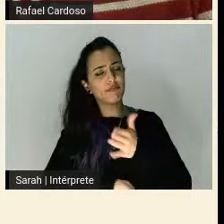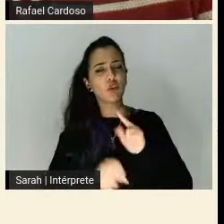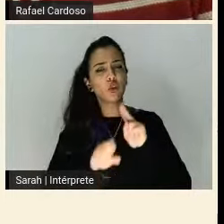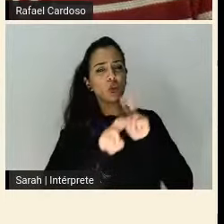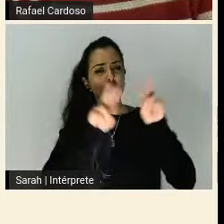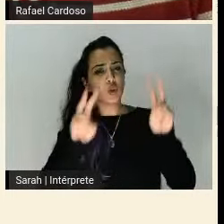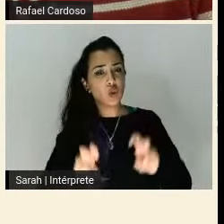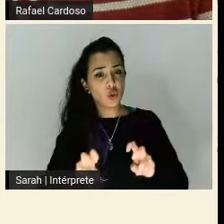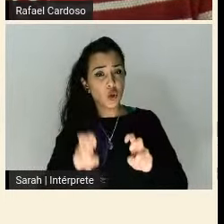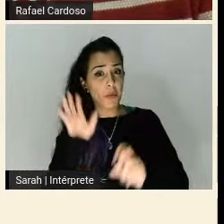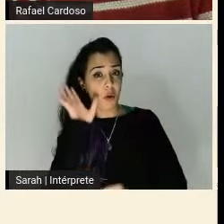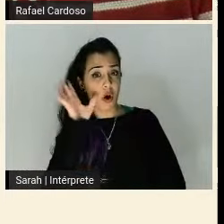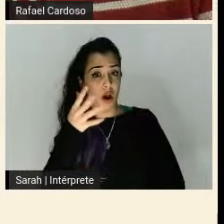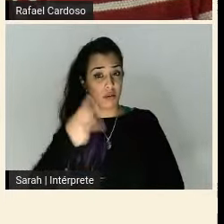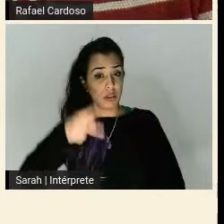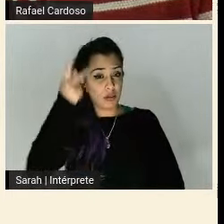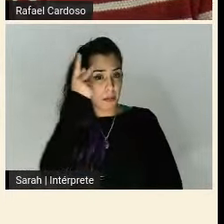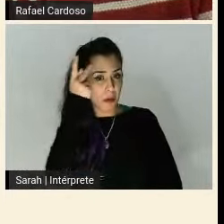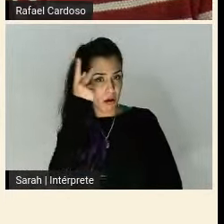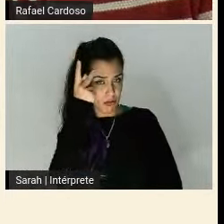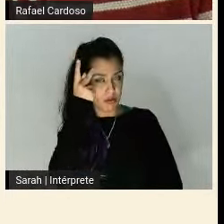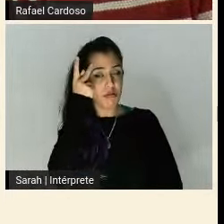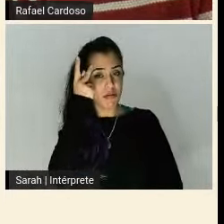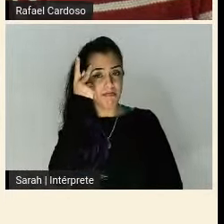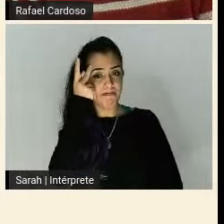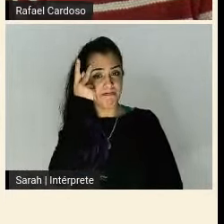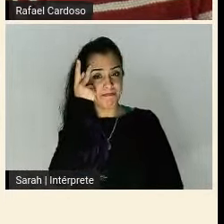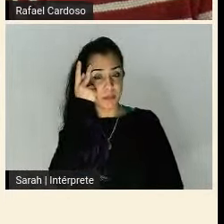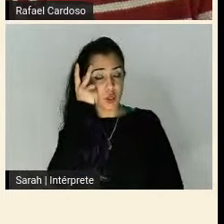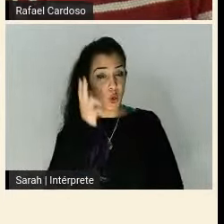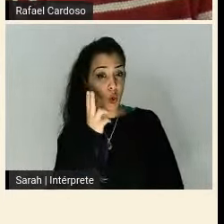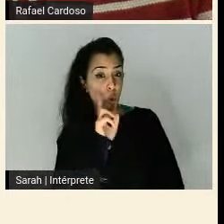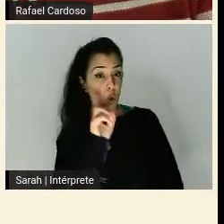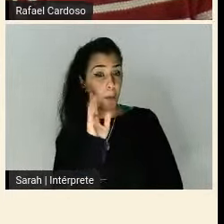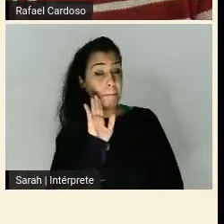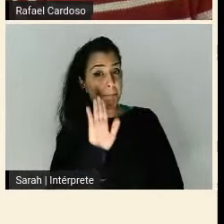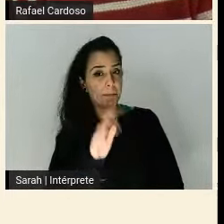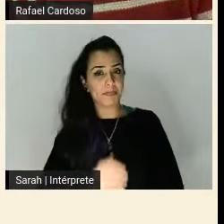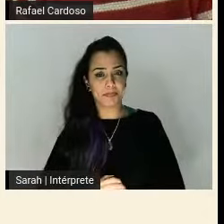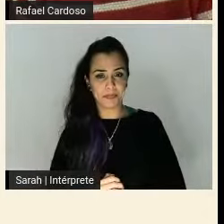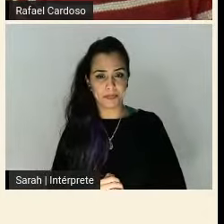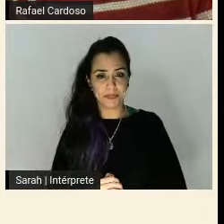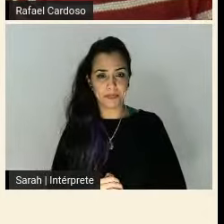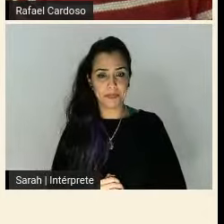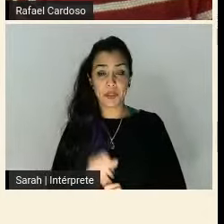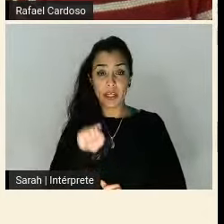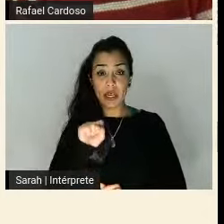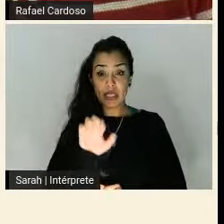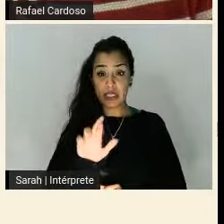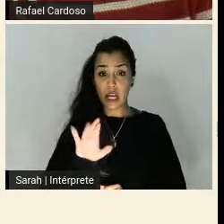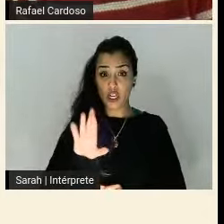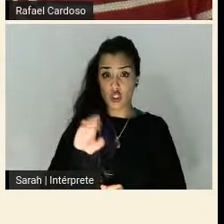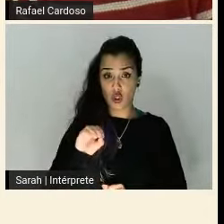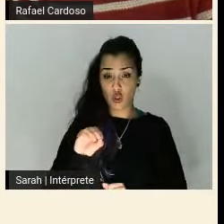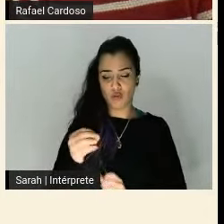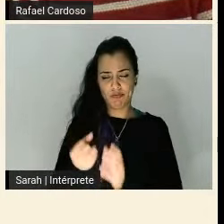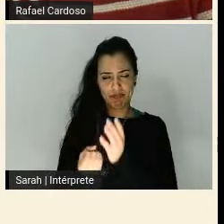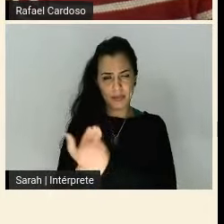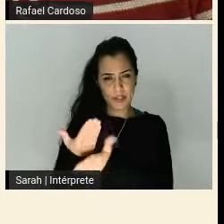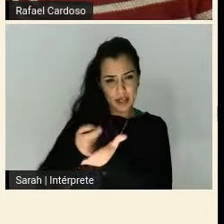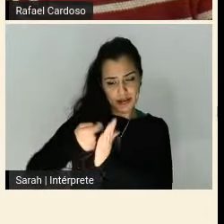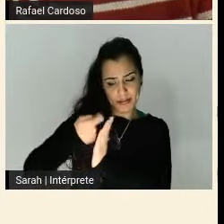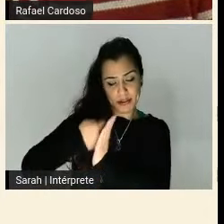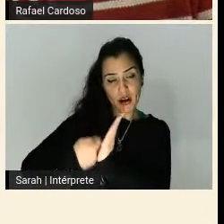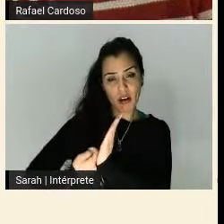caso paulista. Mário, famosamente, repreendeu Sérgio Millier por escrever em 1926 na revista